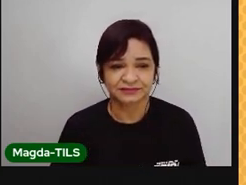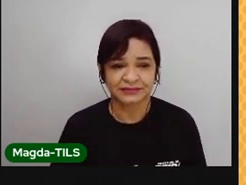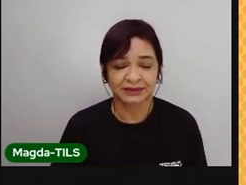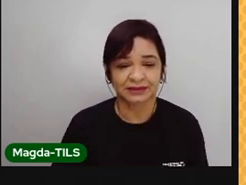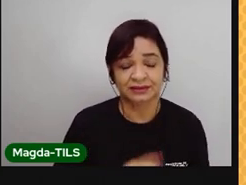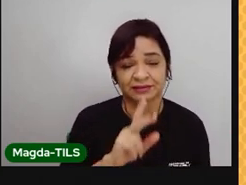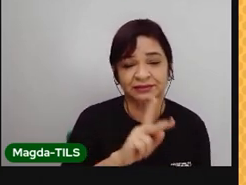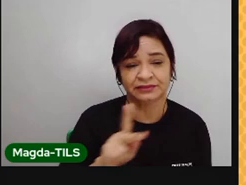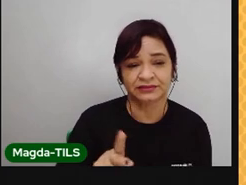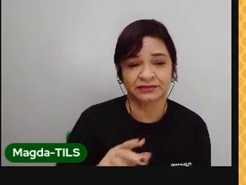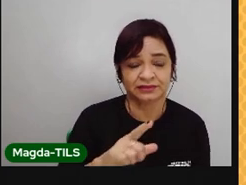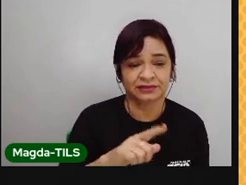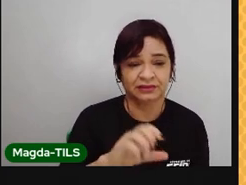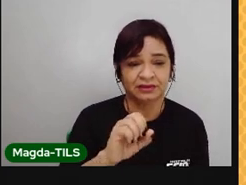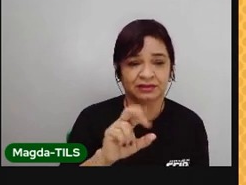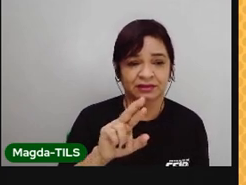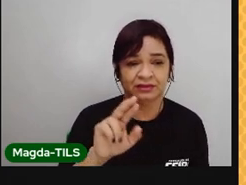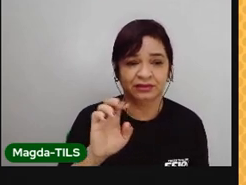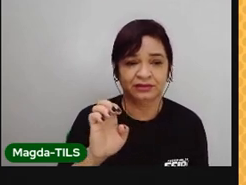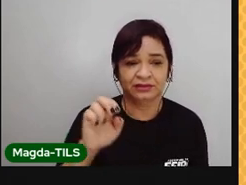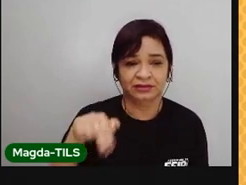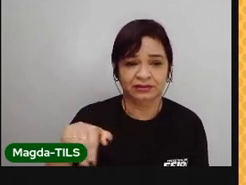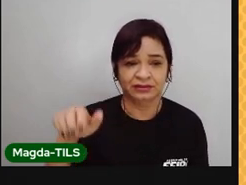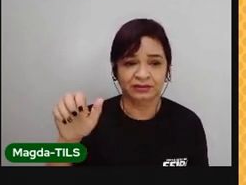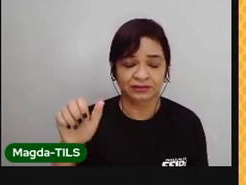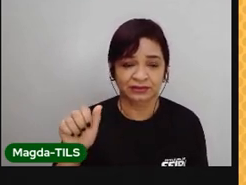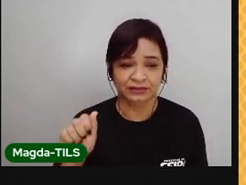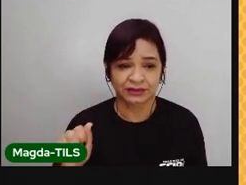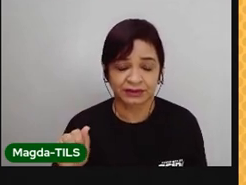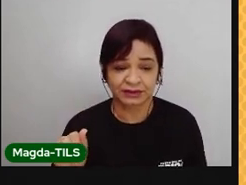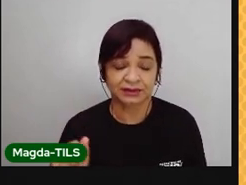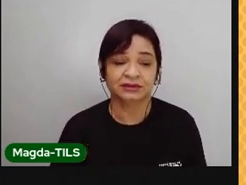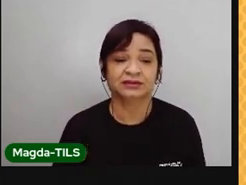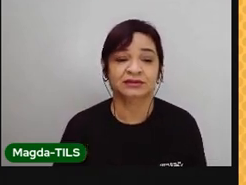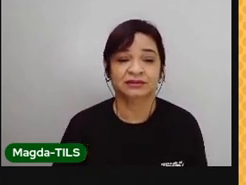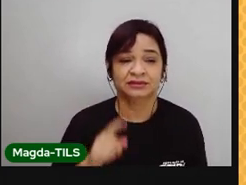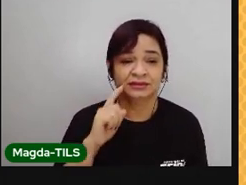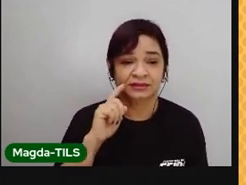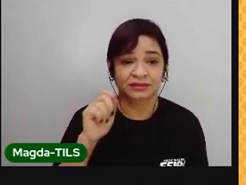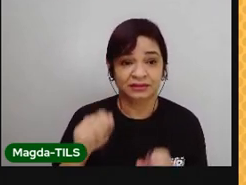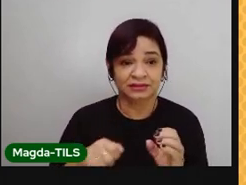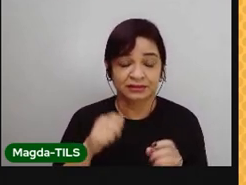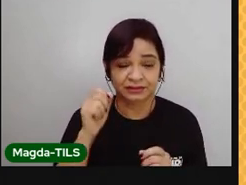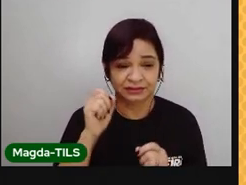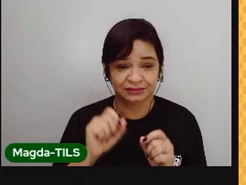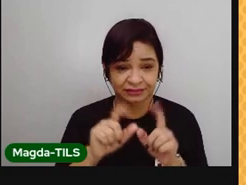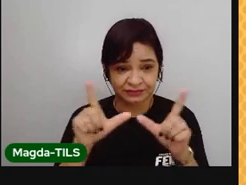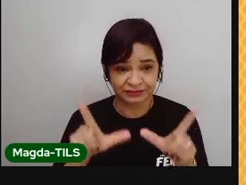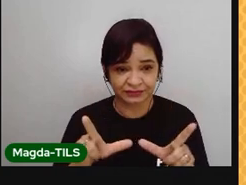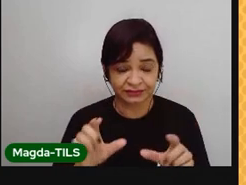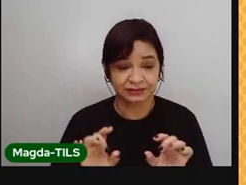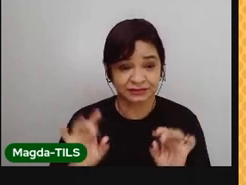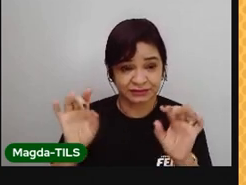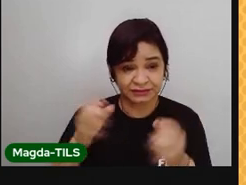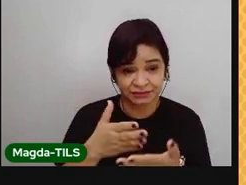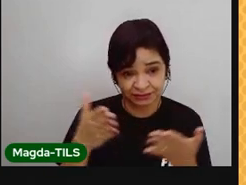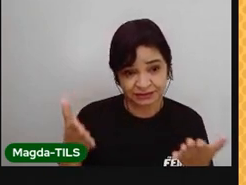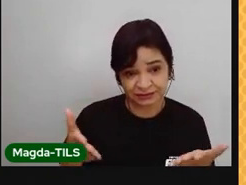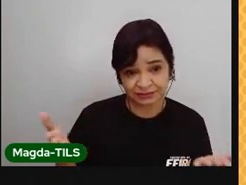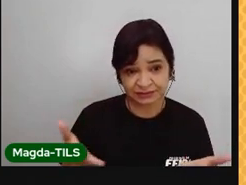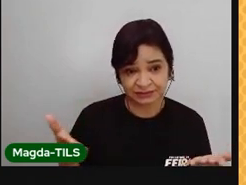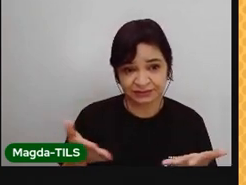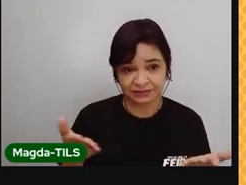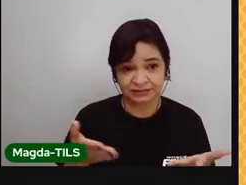professora aqui da Rede Municipal de Feira de Santana, ela gravou um vídeo muito especial para vocês. Vou colocar aqui agora.